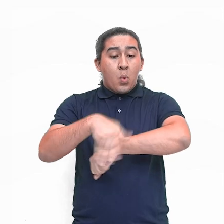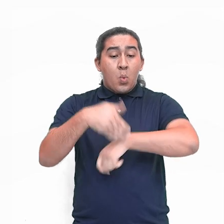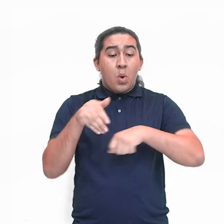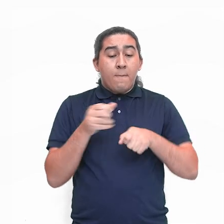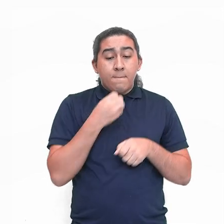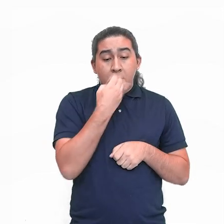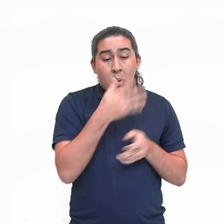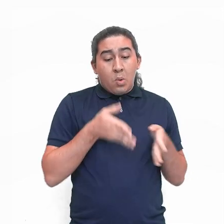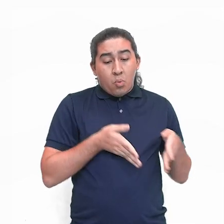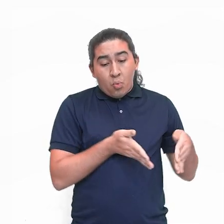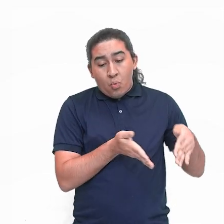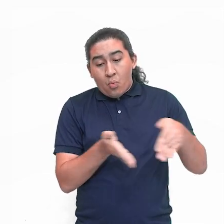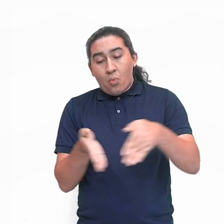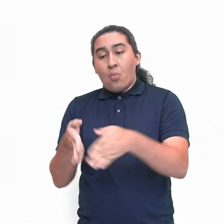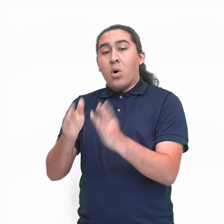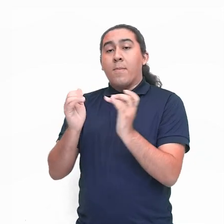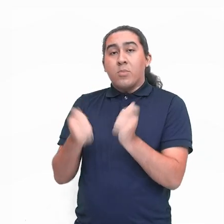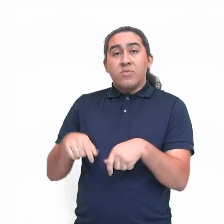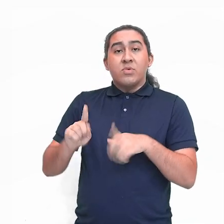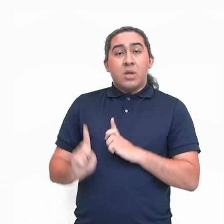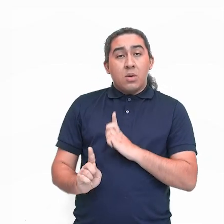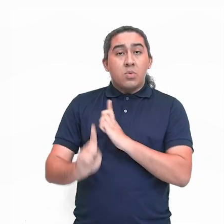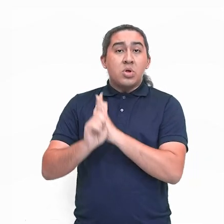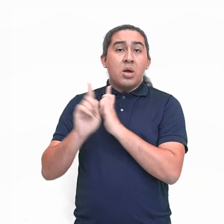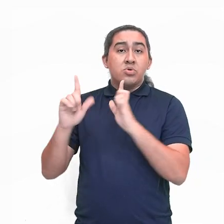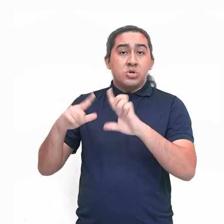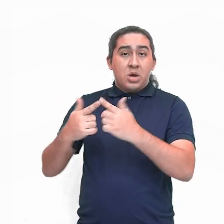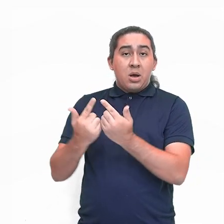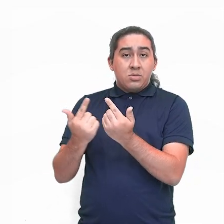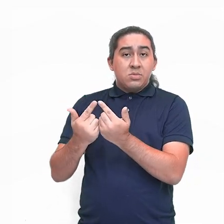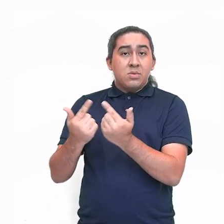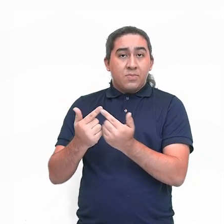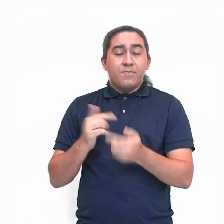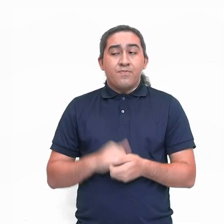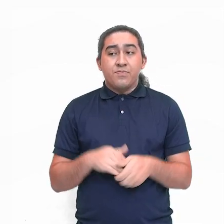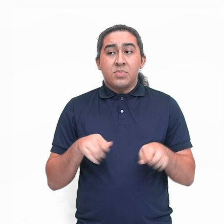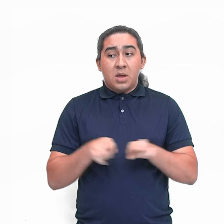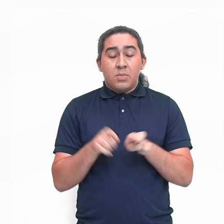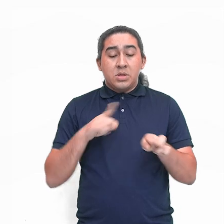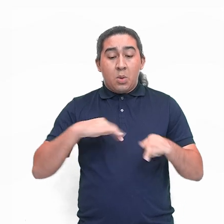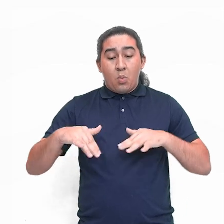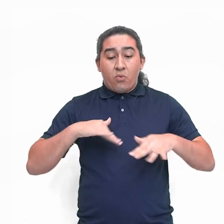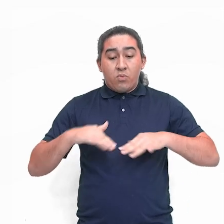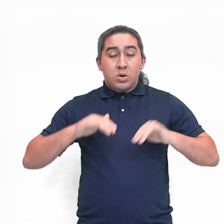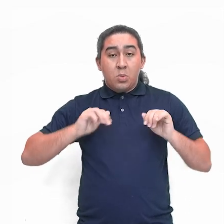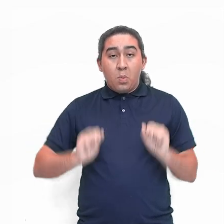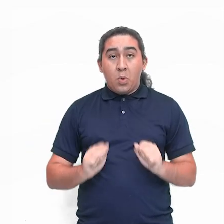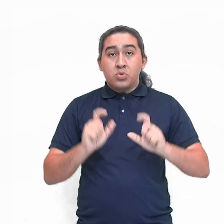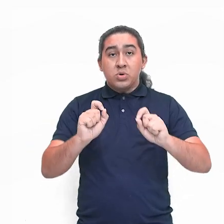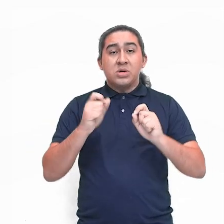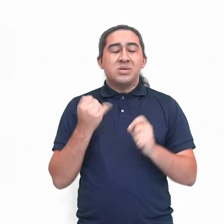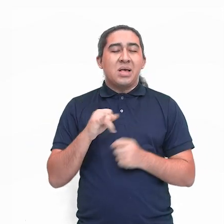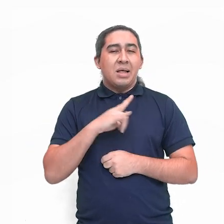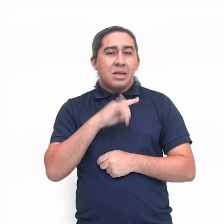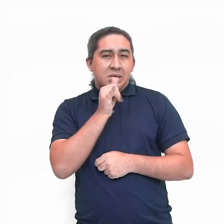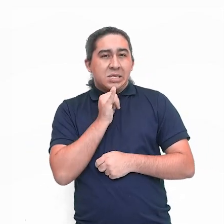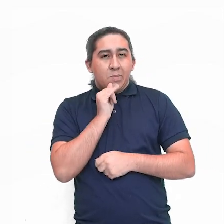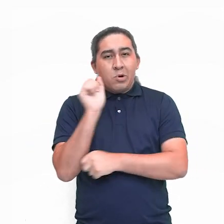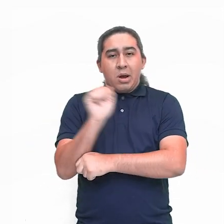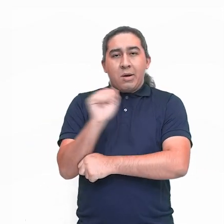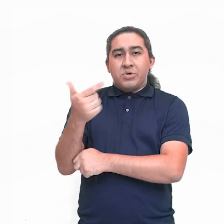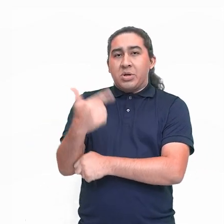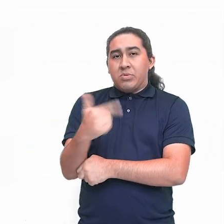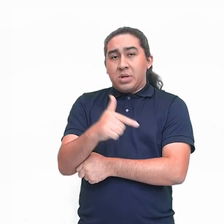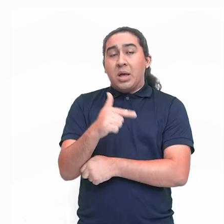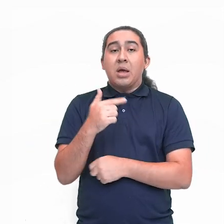rota melhor para ser seguida naquele momento. Assim também, na questão da mobilidade, eu posso, se eu não tenho carro, né,